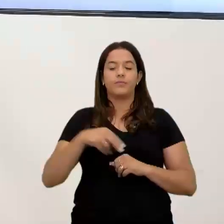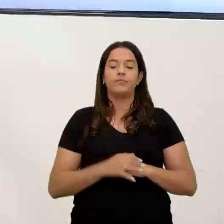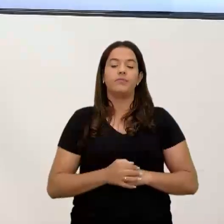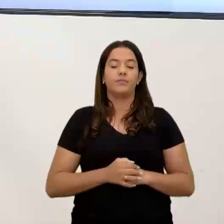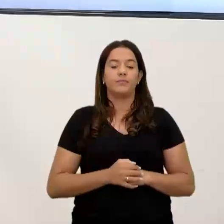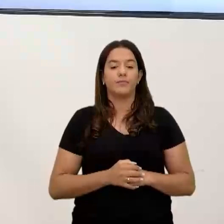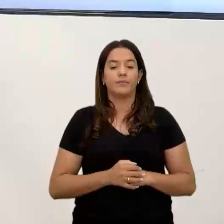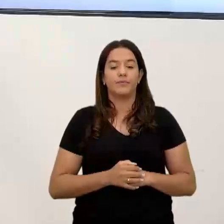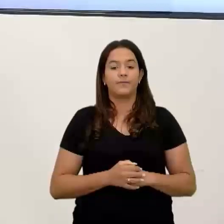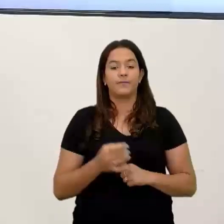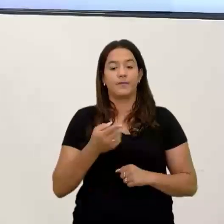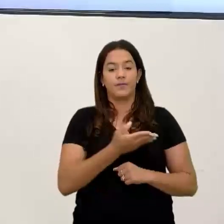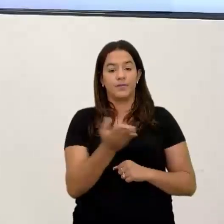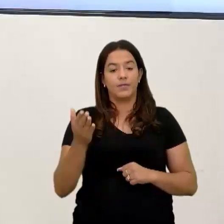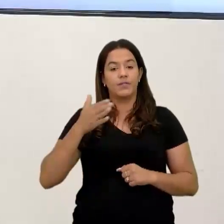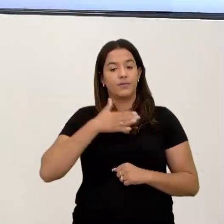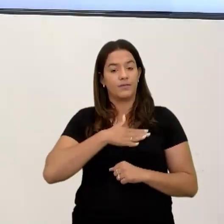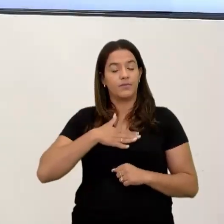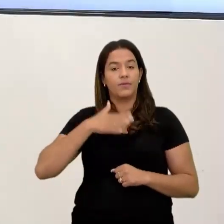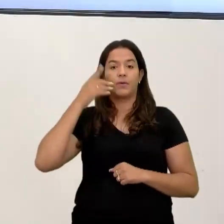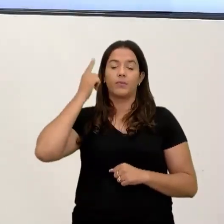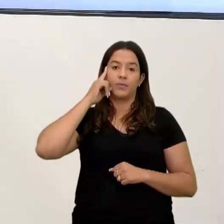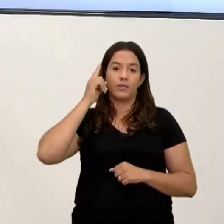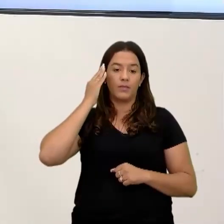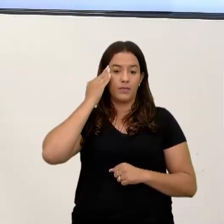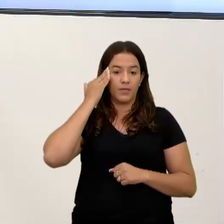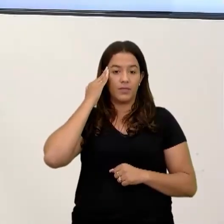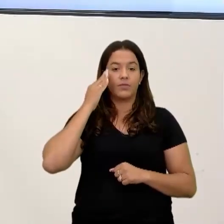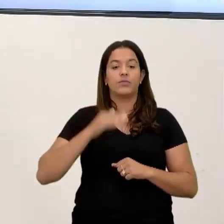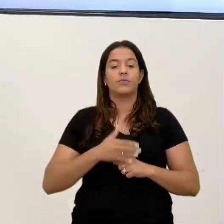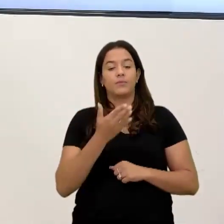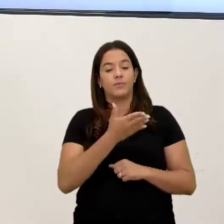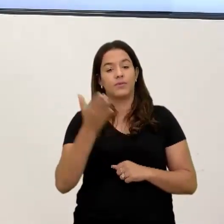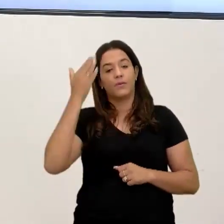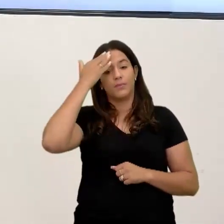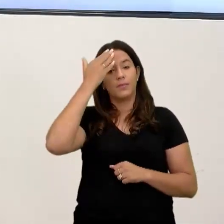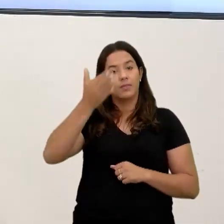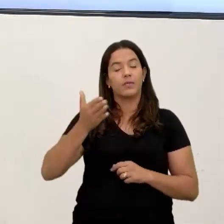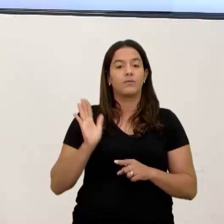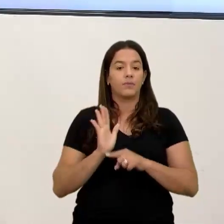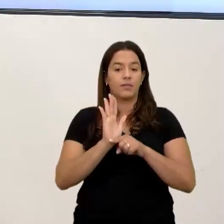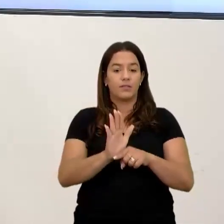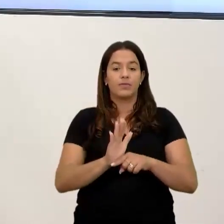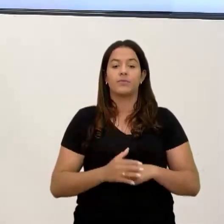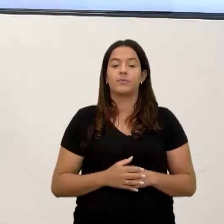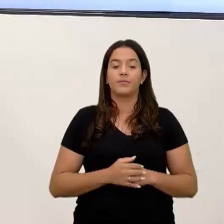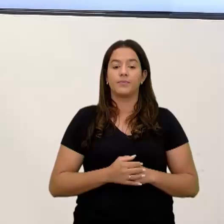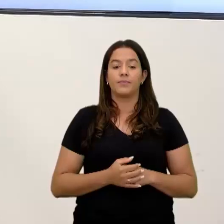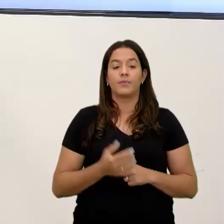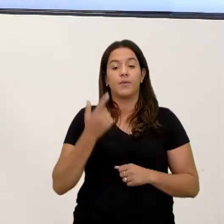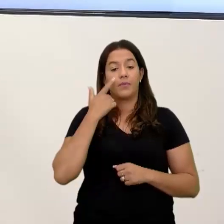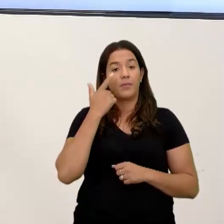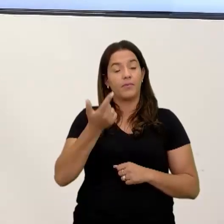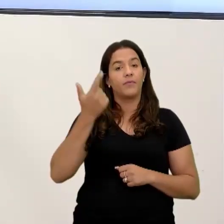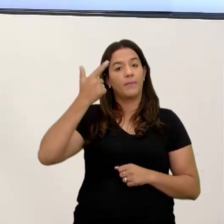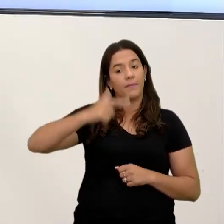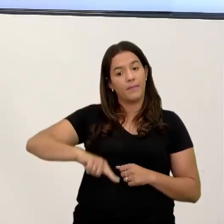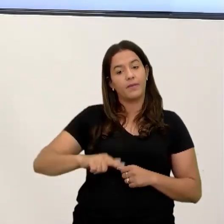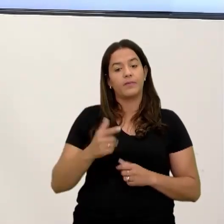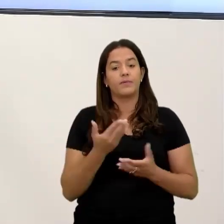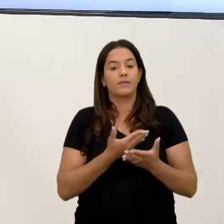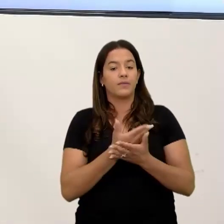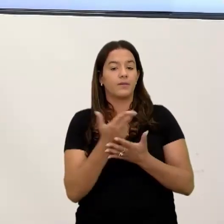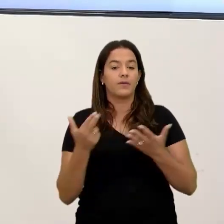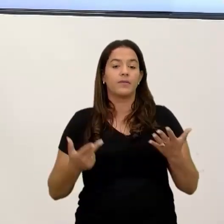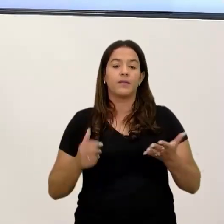85. Eu espero que vocês tenham entendido aí e muito obrigada aí pela contribuição. Flávio, vamos ver então como que a gente pode